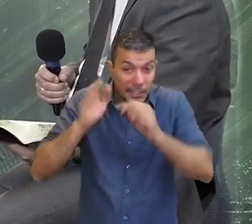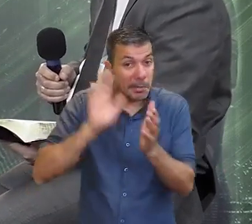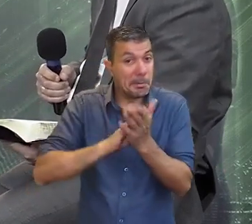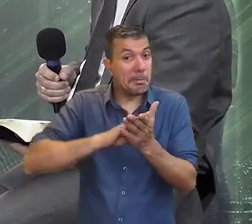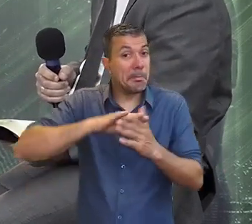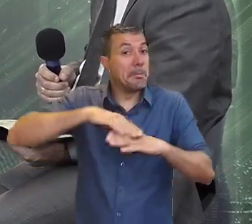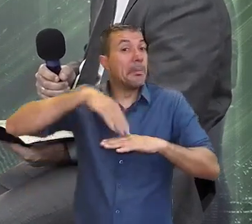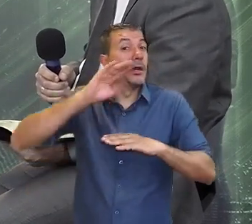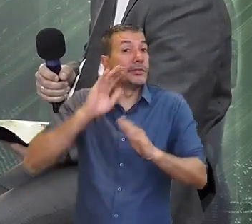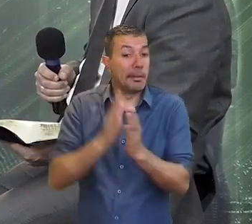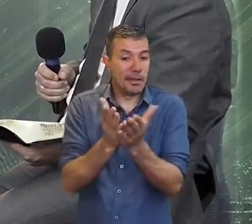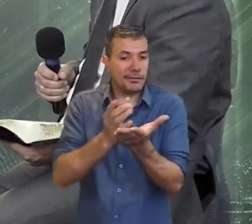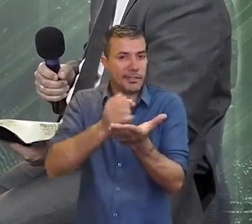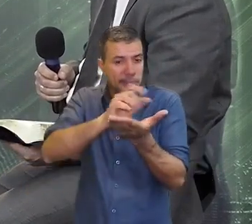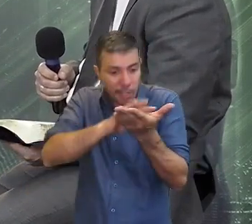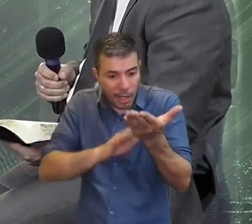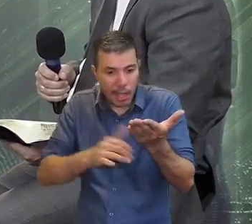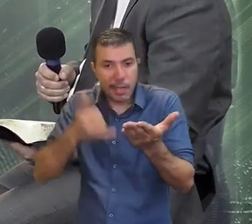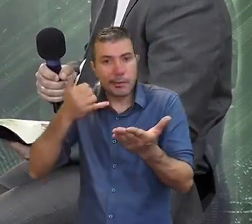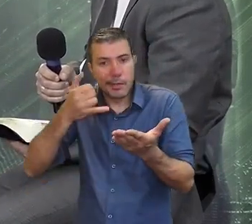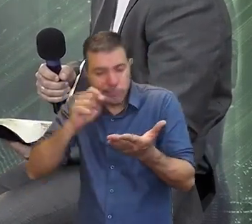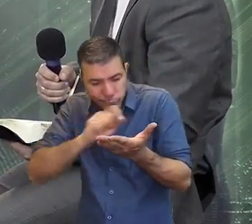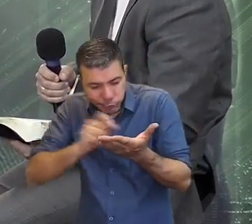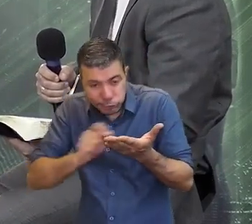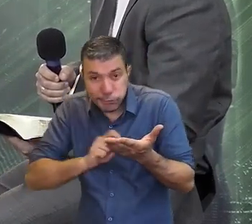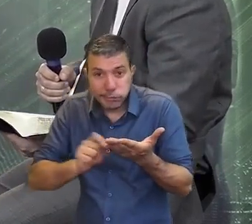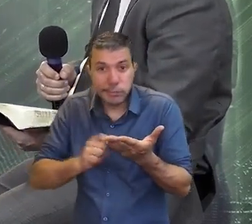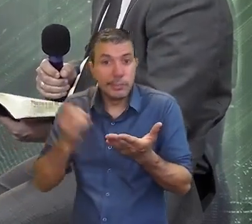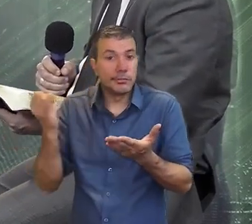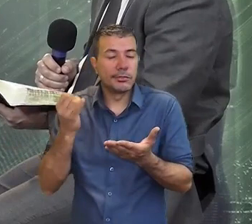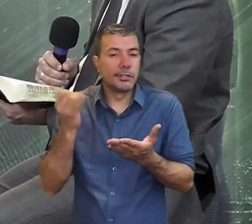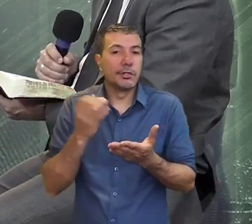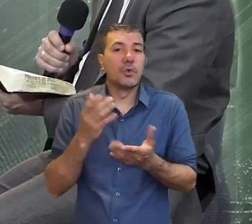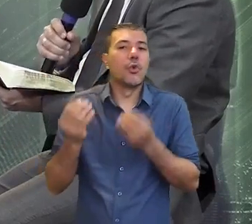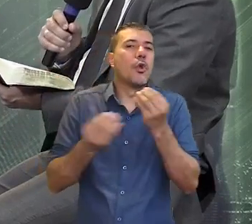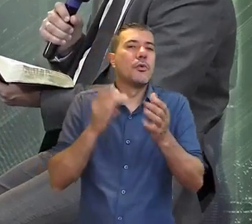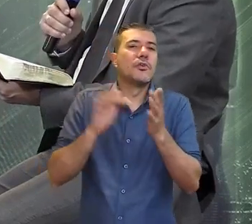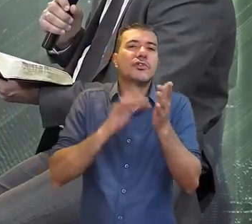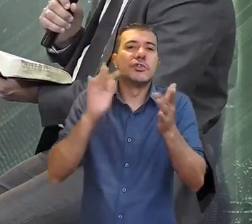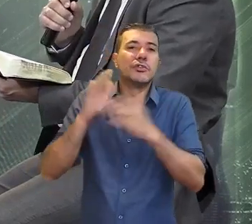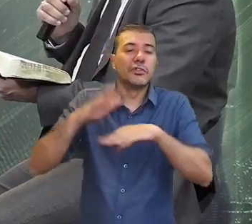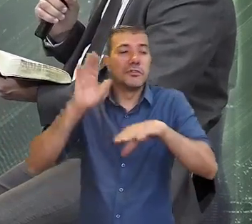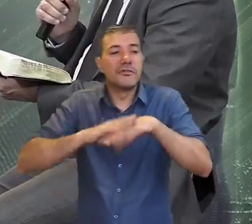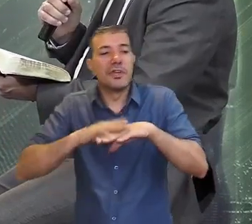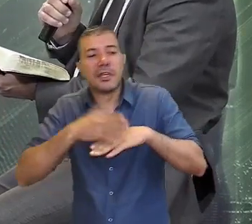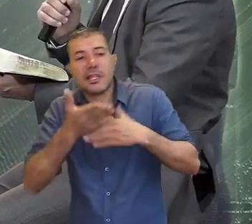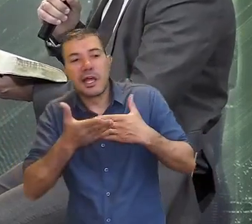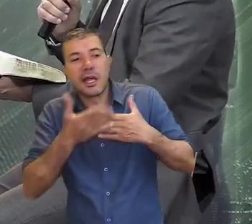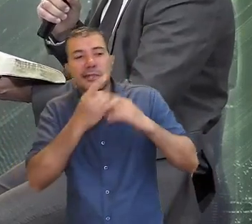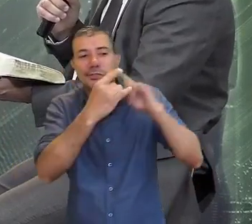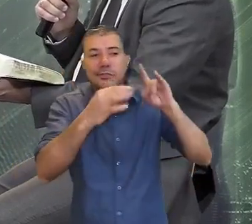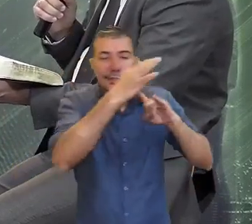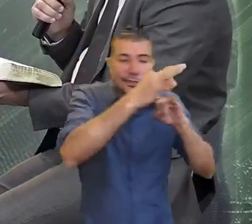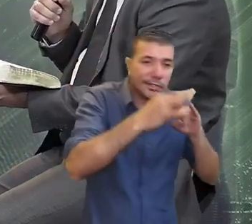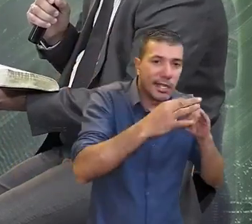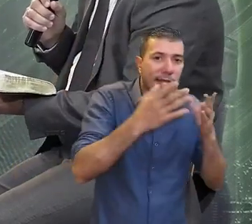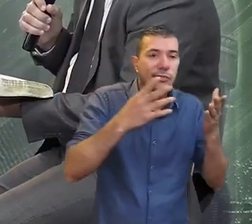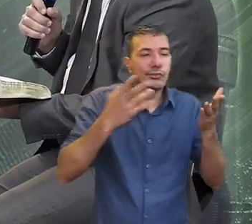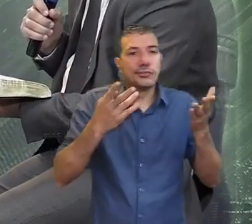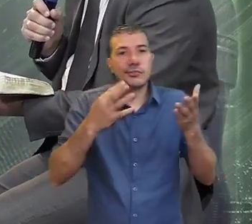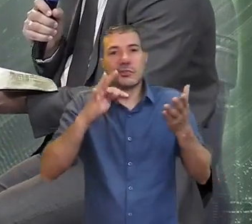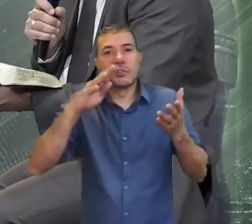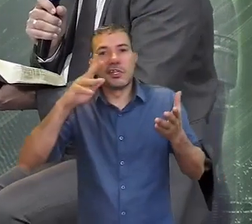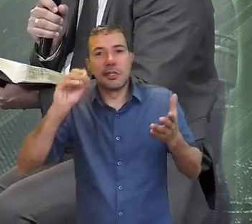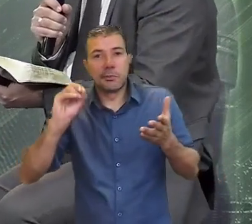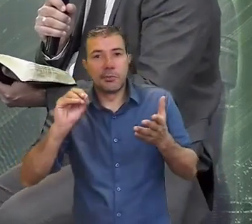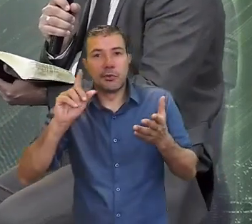mais a Bíblia, por isso que eu peço para você marcar e participar. Como Jesus, pastor, cumpriu essa tipologia dos animais mortos do santuário? Nesses dois textos,